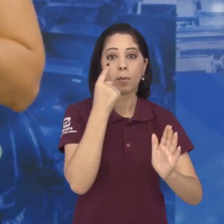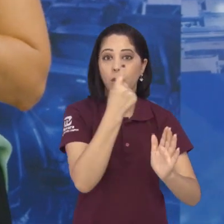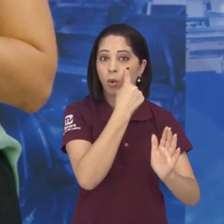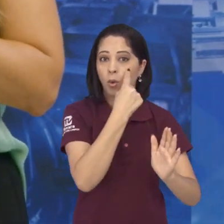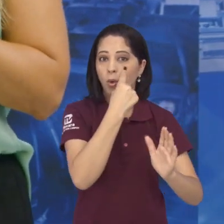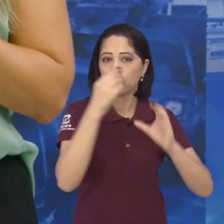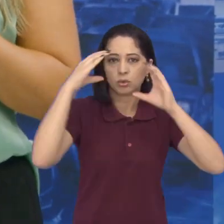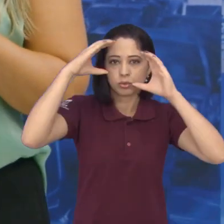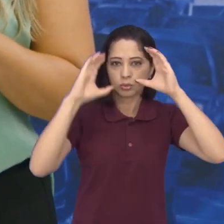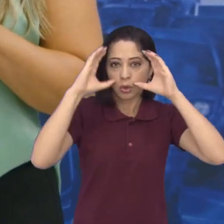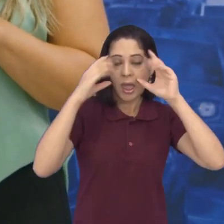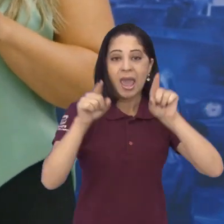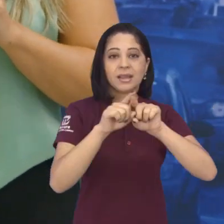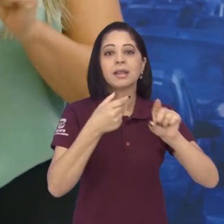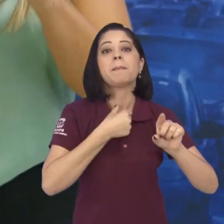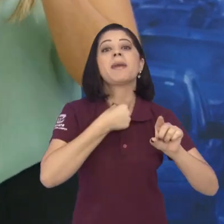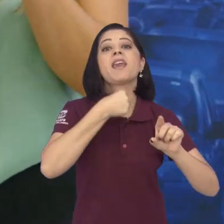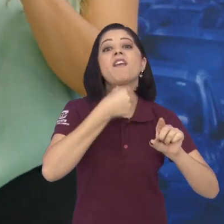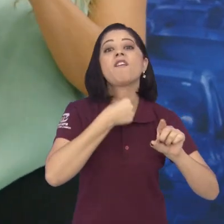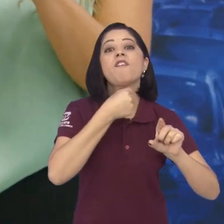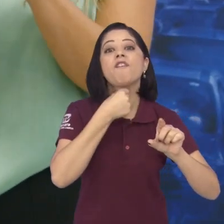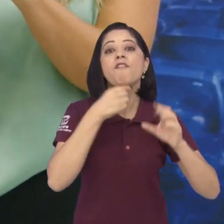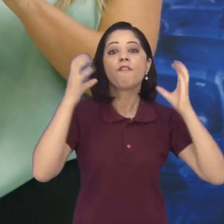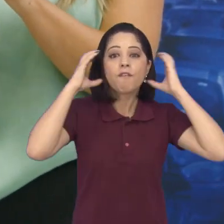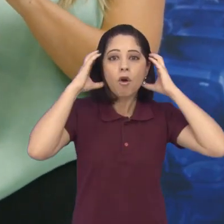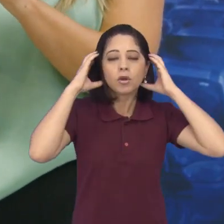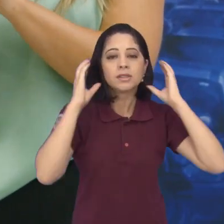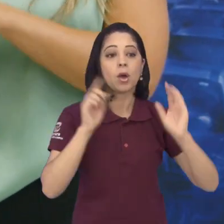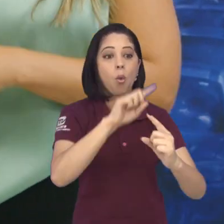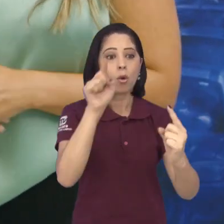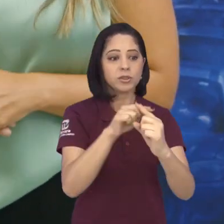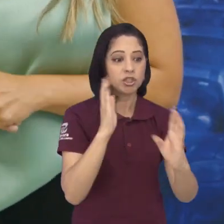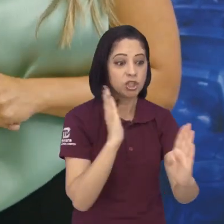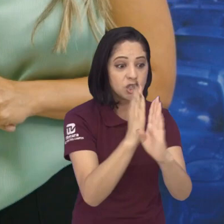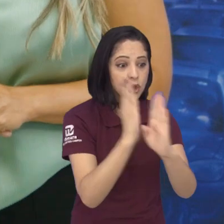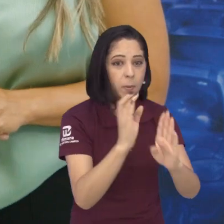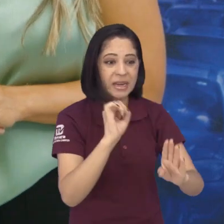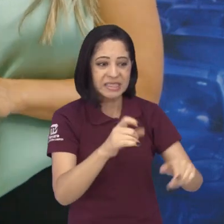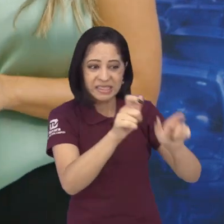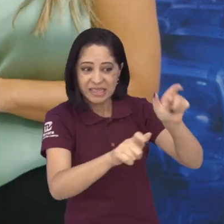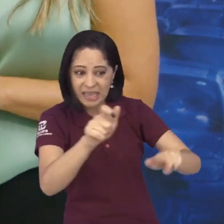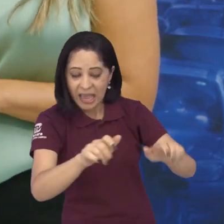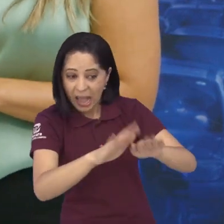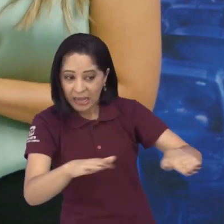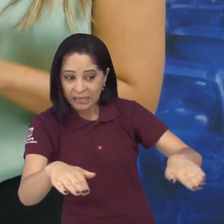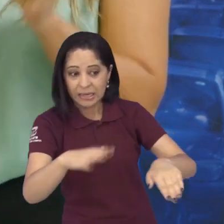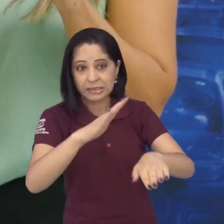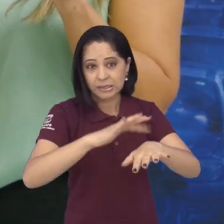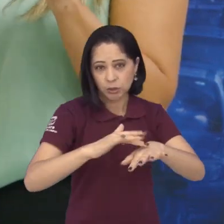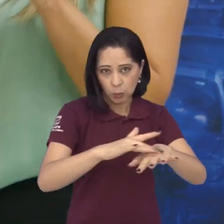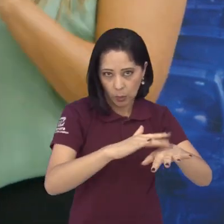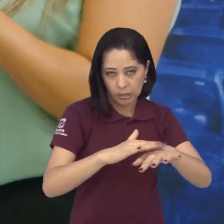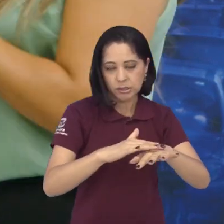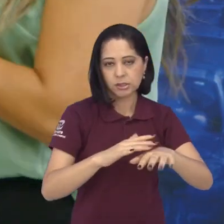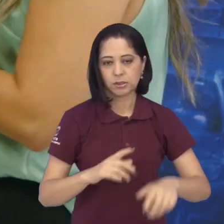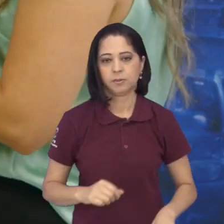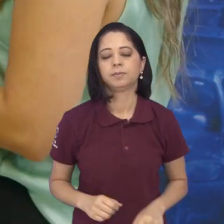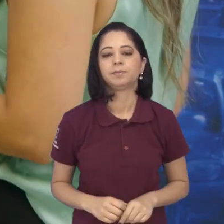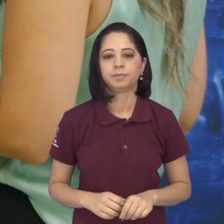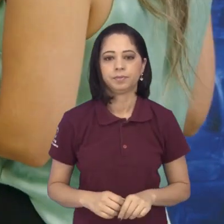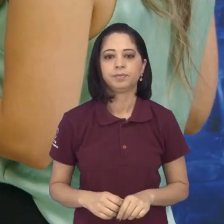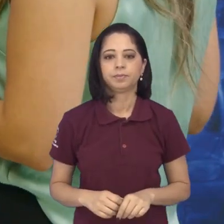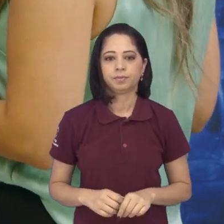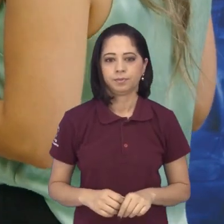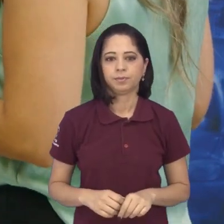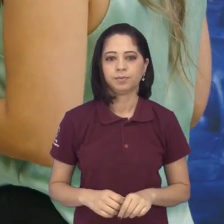municipal. O objetivo da proposta é identificar problemas que podem comprometer o processo de aprendizagem.